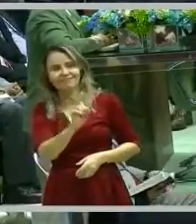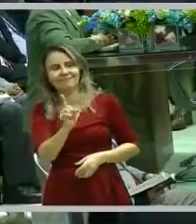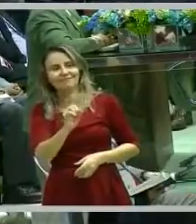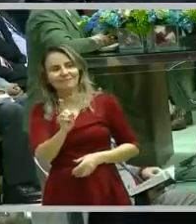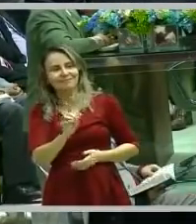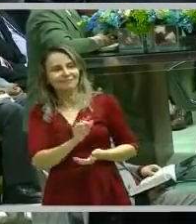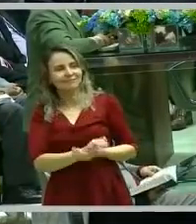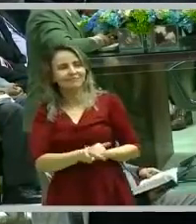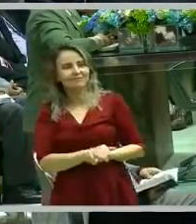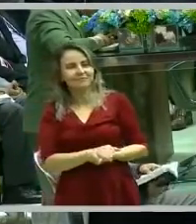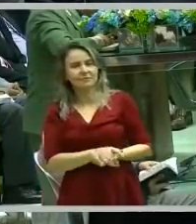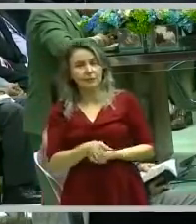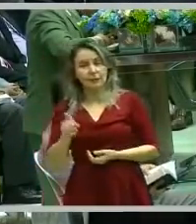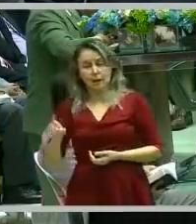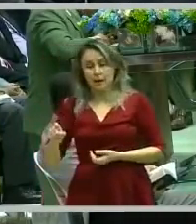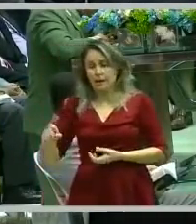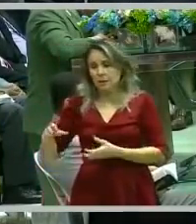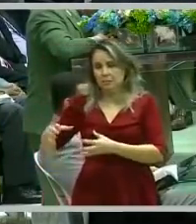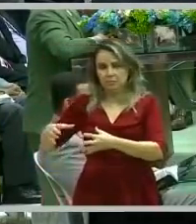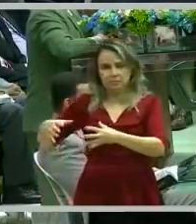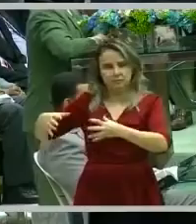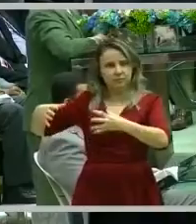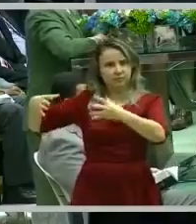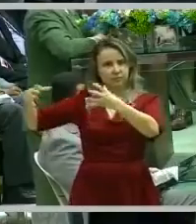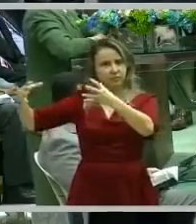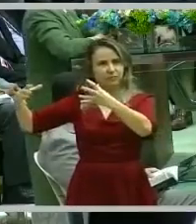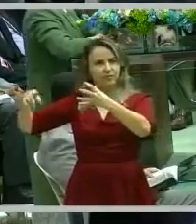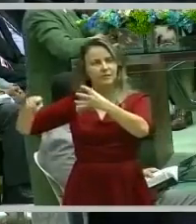Aquele negócio que ele está crescendo é para aparentar o que não é.